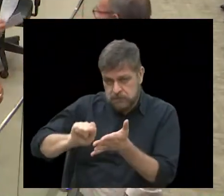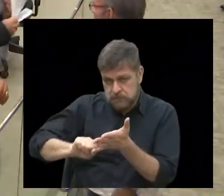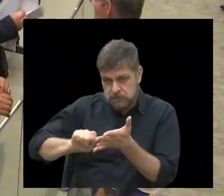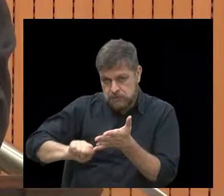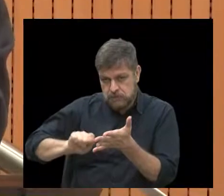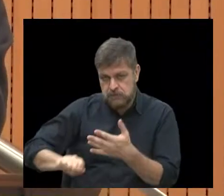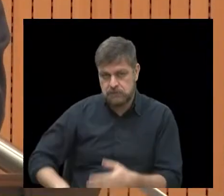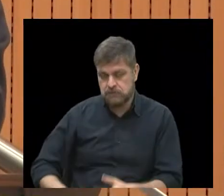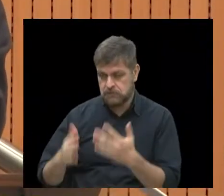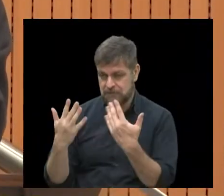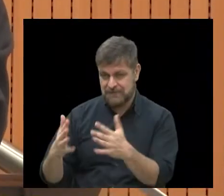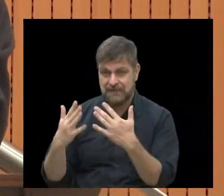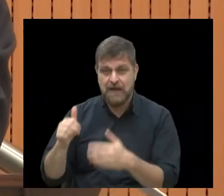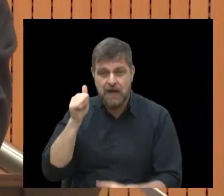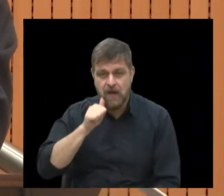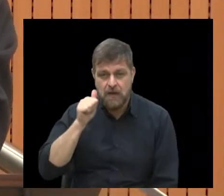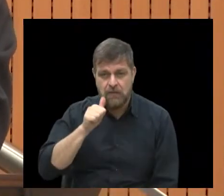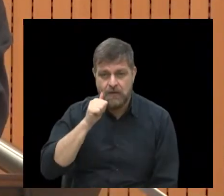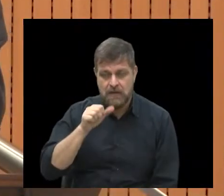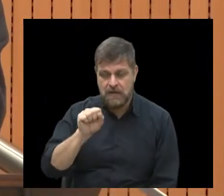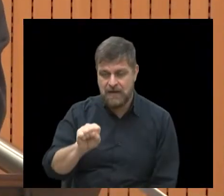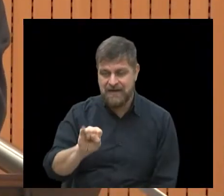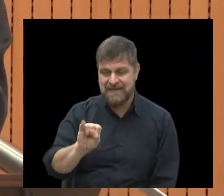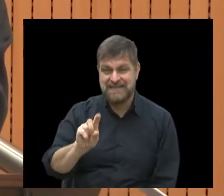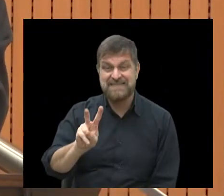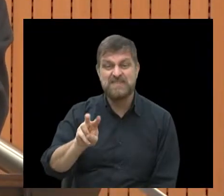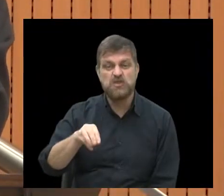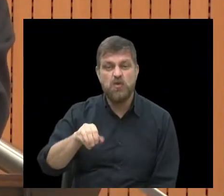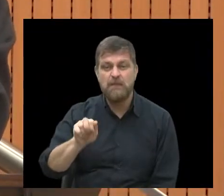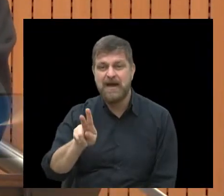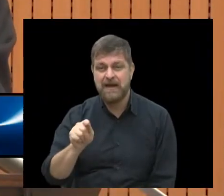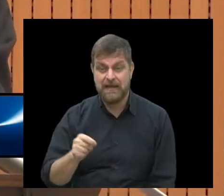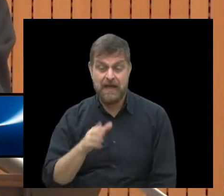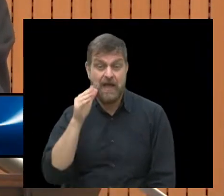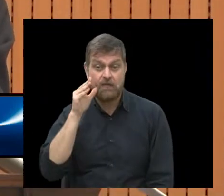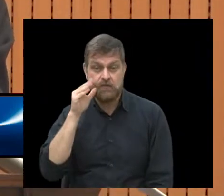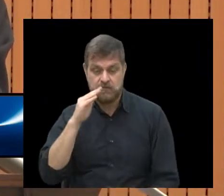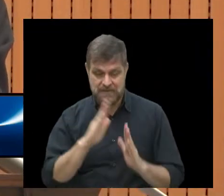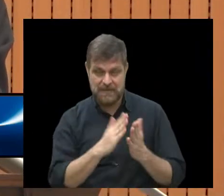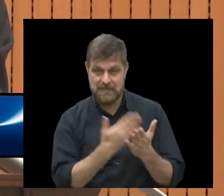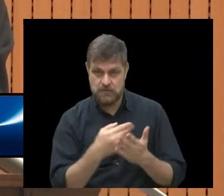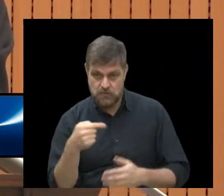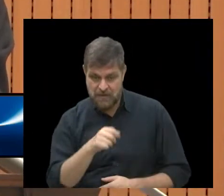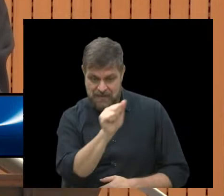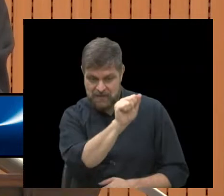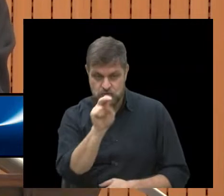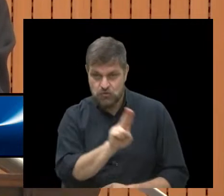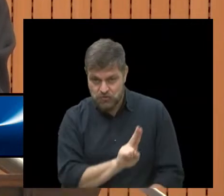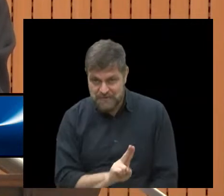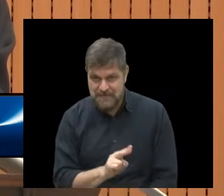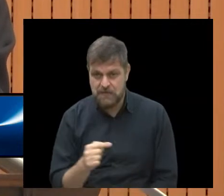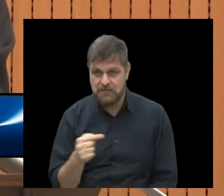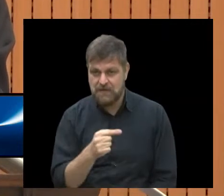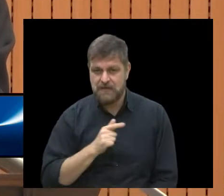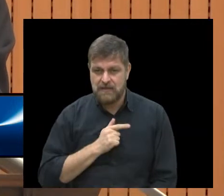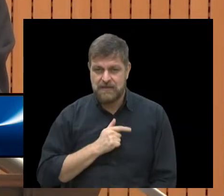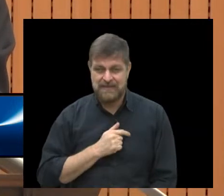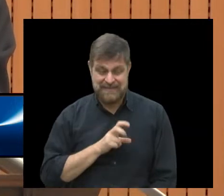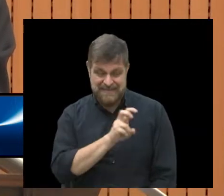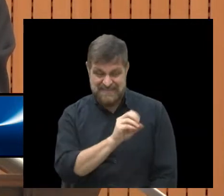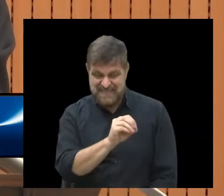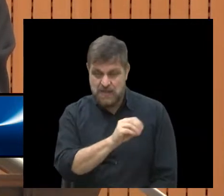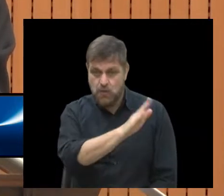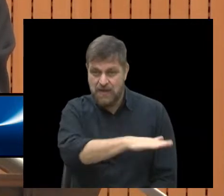aplaude a Silmara Cristina Silva de Moraes, funcionária da Escola Estadual Raul Brasil, em Suzano, que protegeu